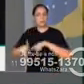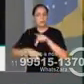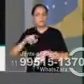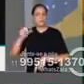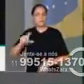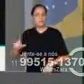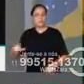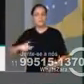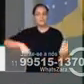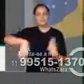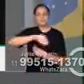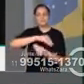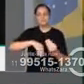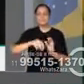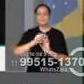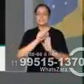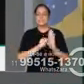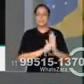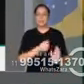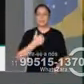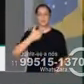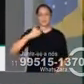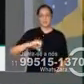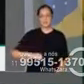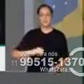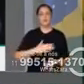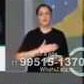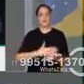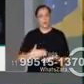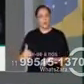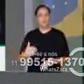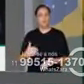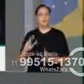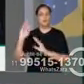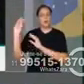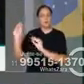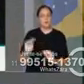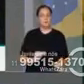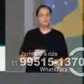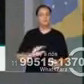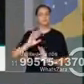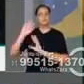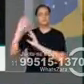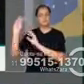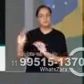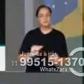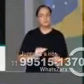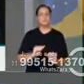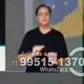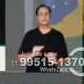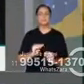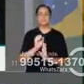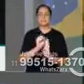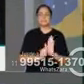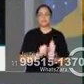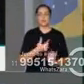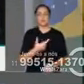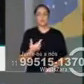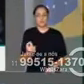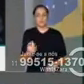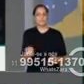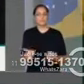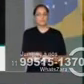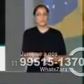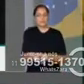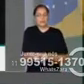19 que se iniciou esta imigração e ao longo de todo o início do século 20 foi massiva e agora nós